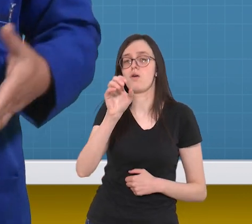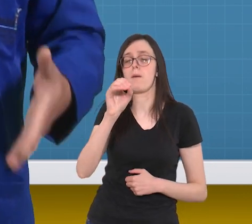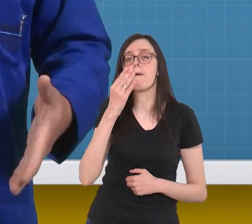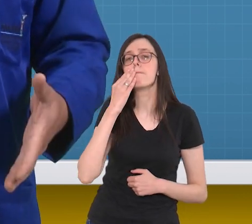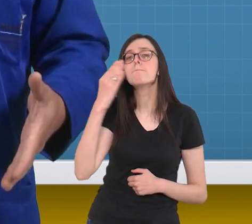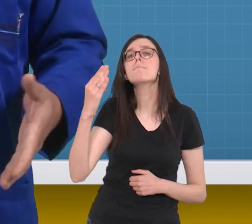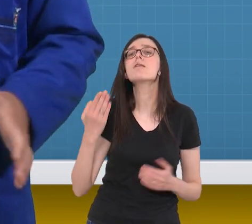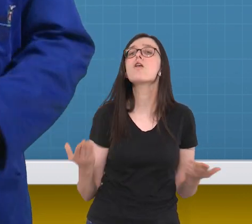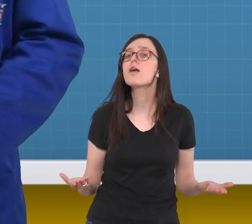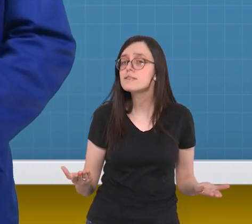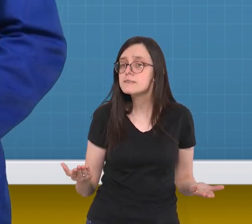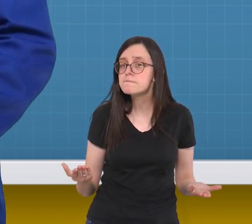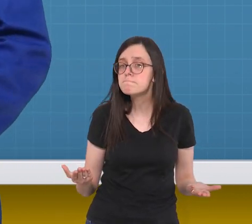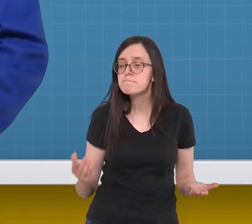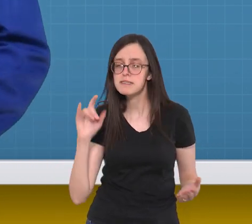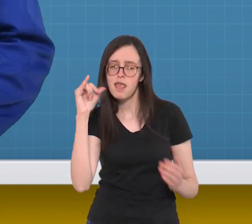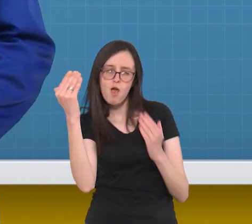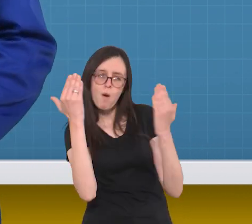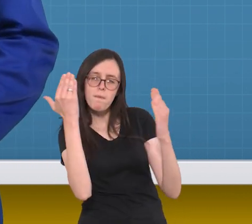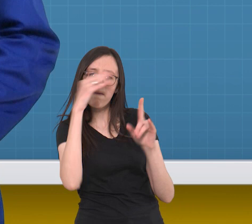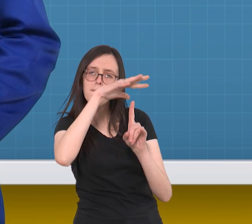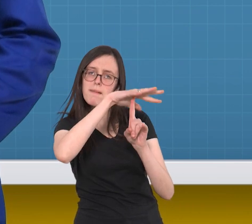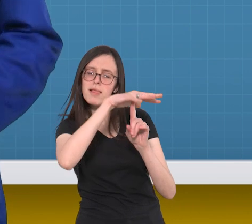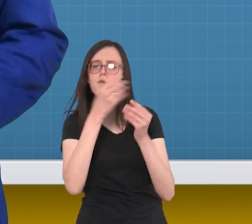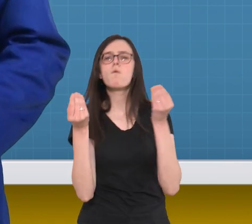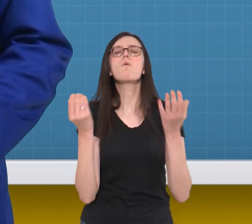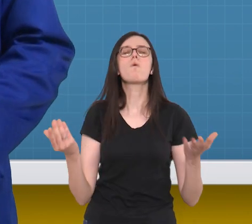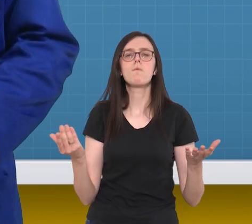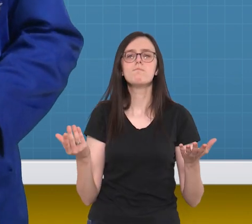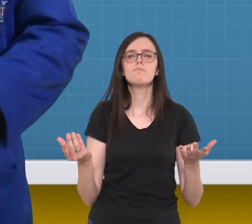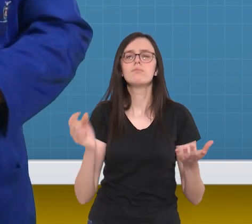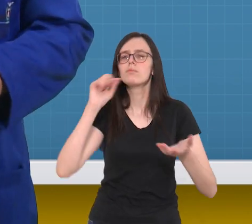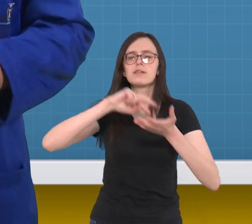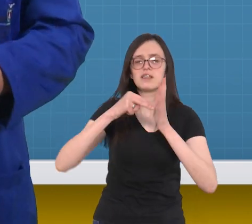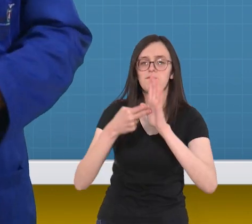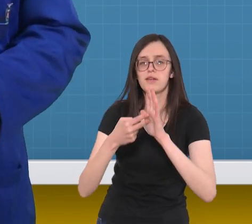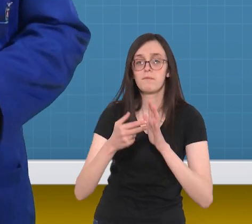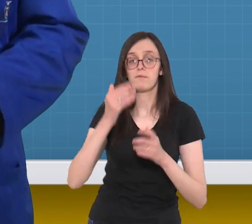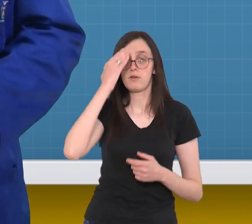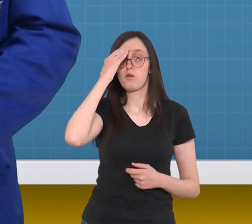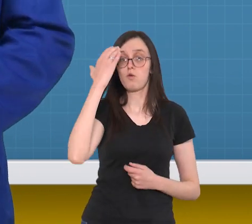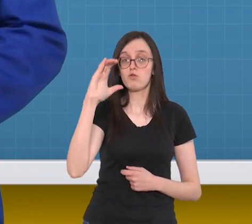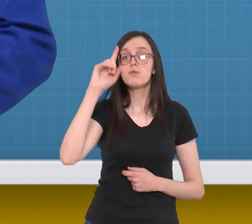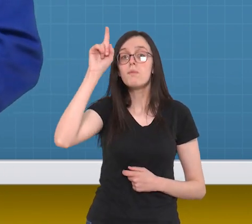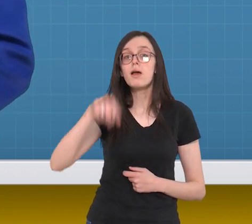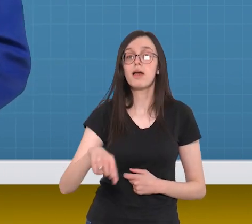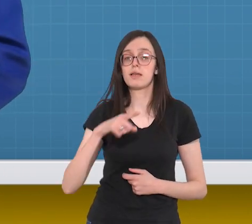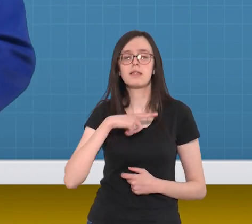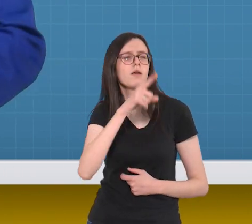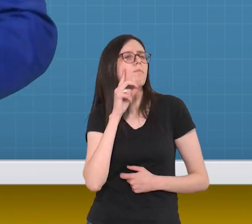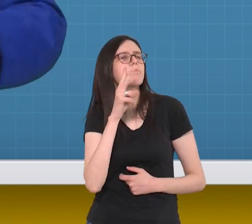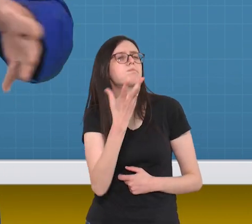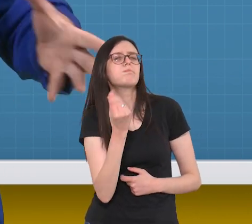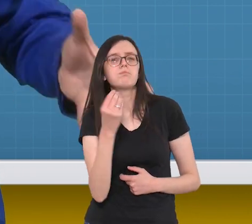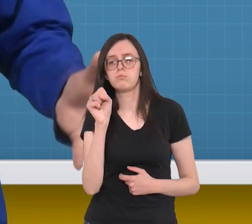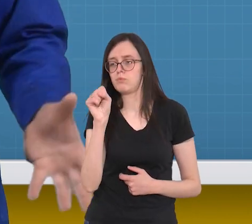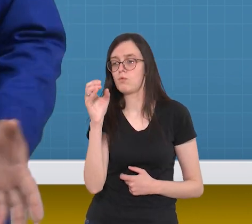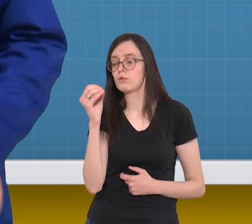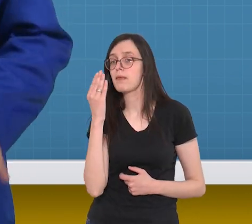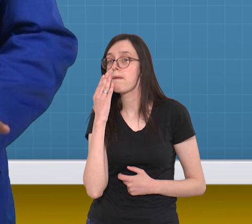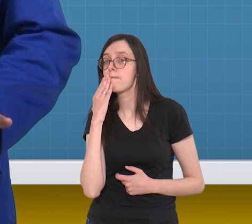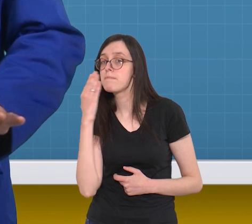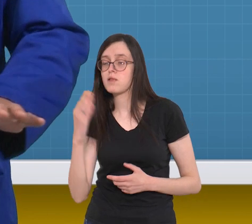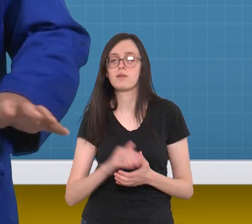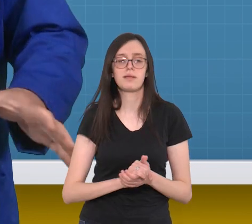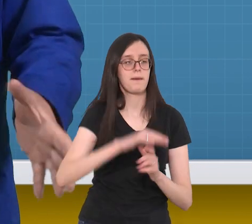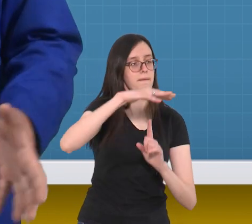80 bilhões, em relação ao estado? Ou seja, Curitiba 80 bilhões, estado do